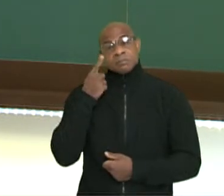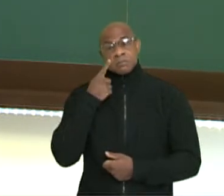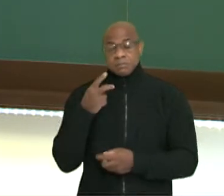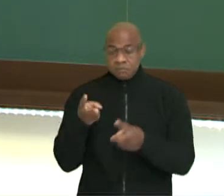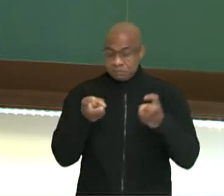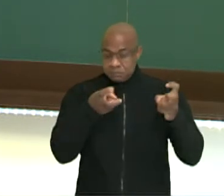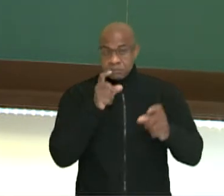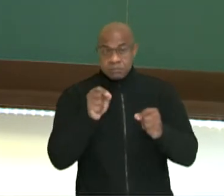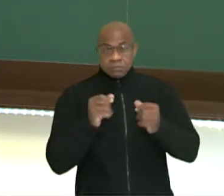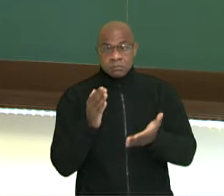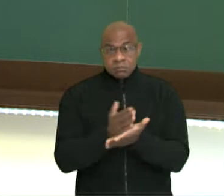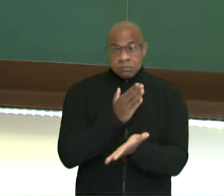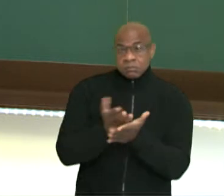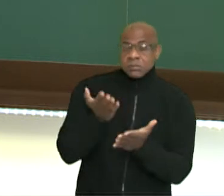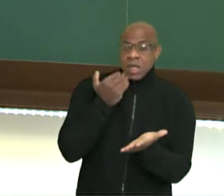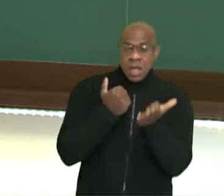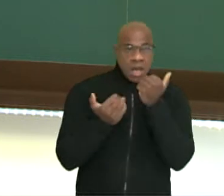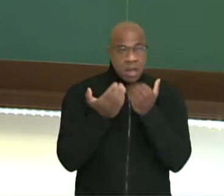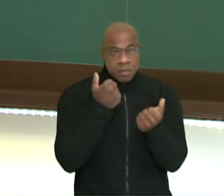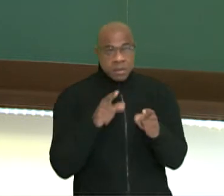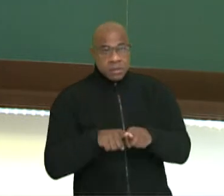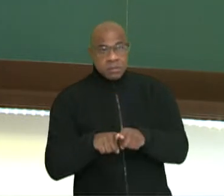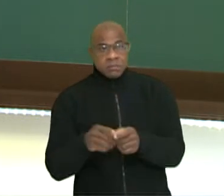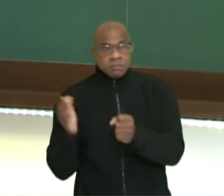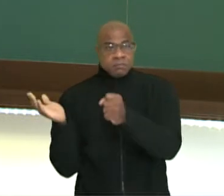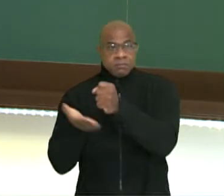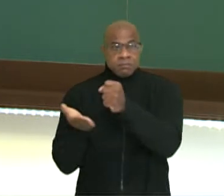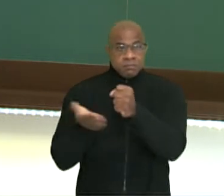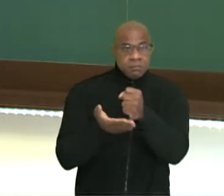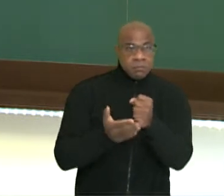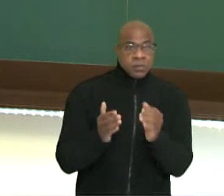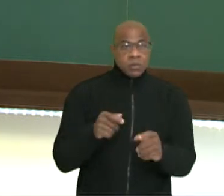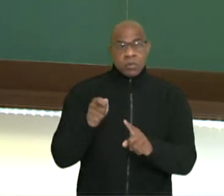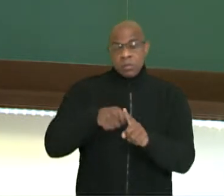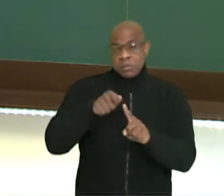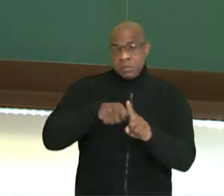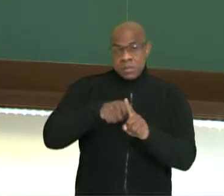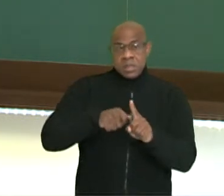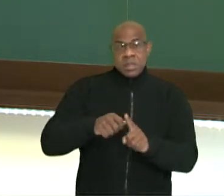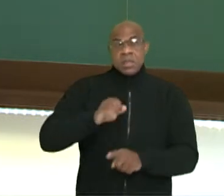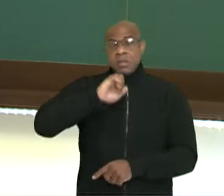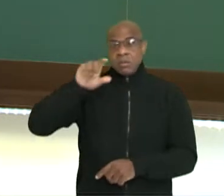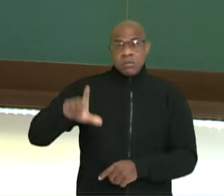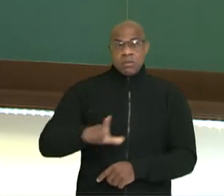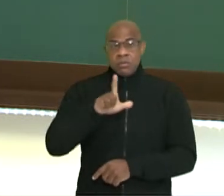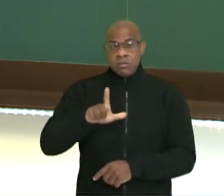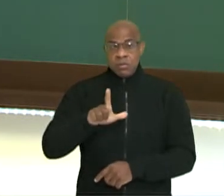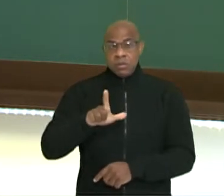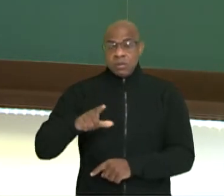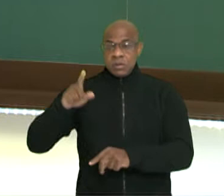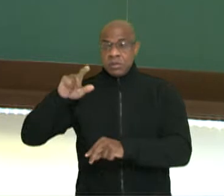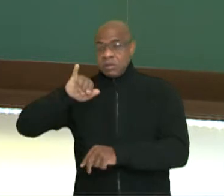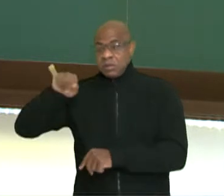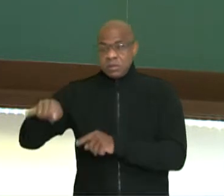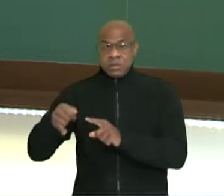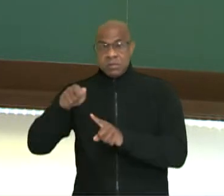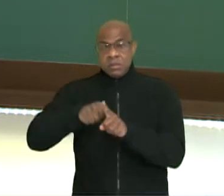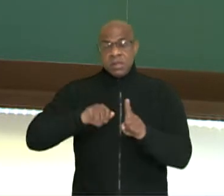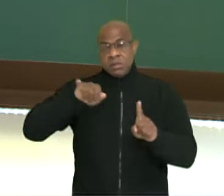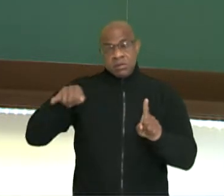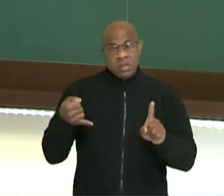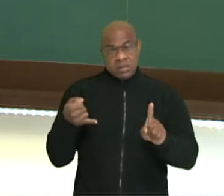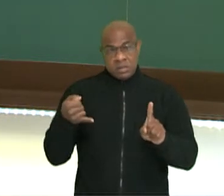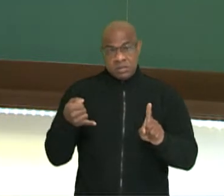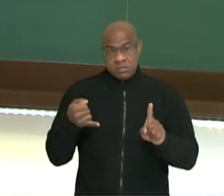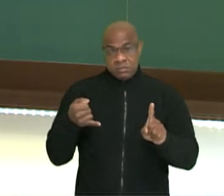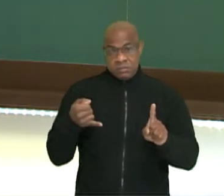analisar alguns alimentos com safra entre o mês de julho e janeiro. Então, eu peguei uma tabelinha ali, não dava para pegar tudo.